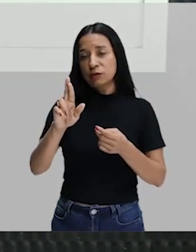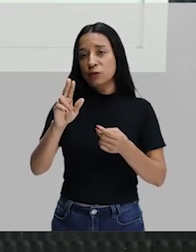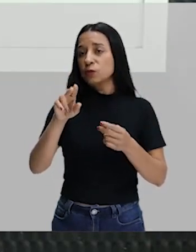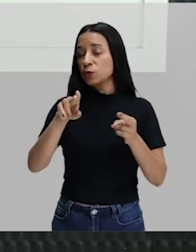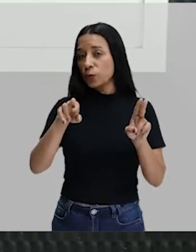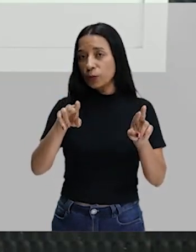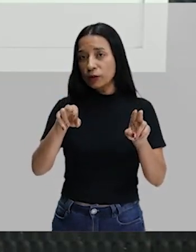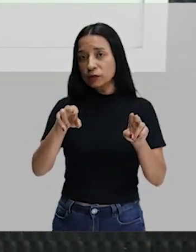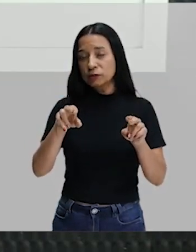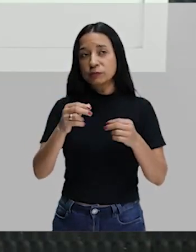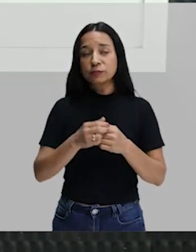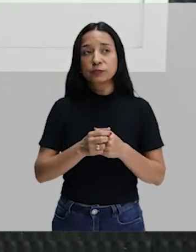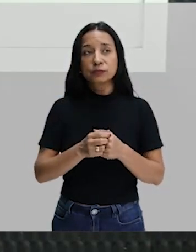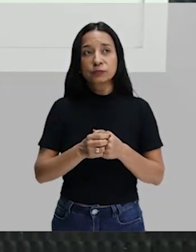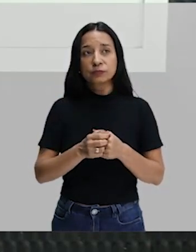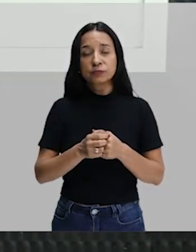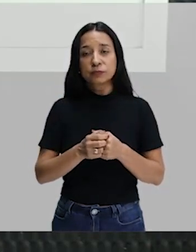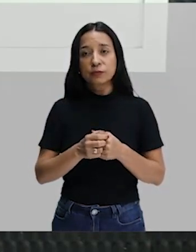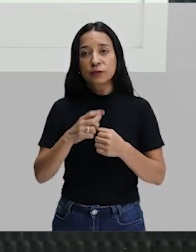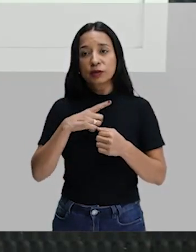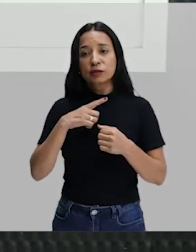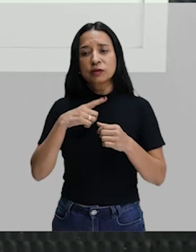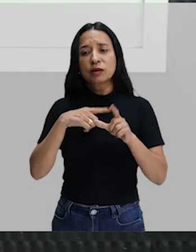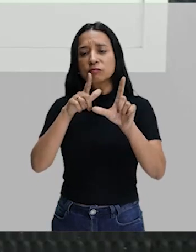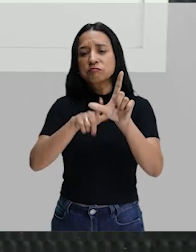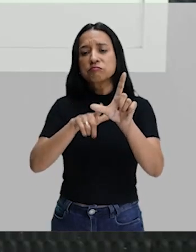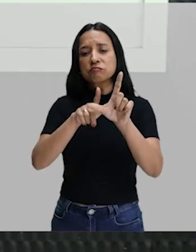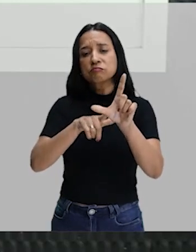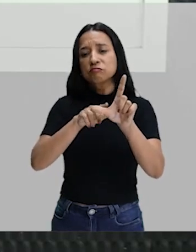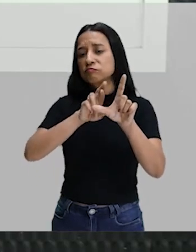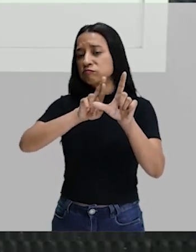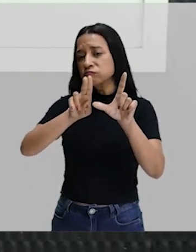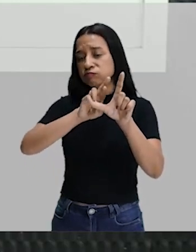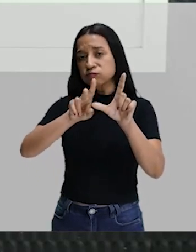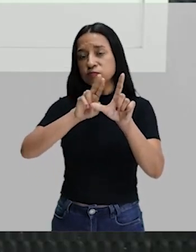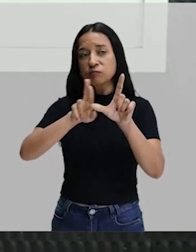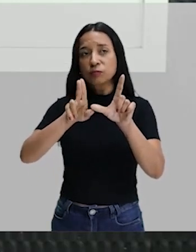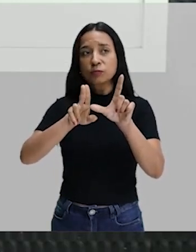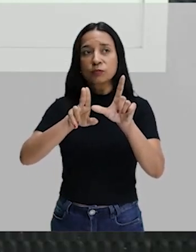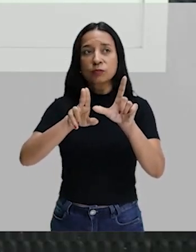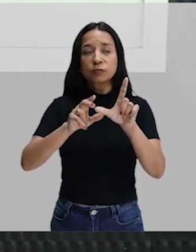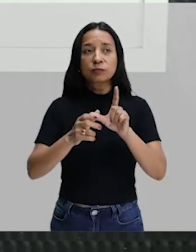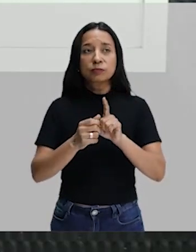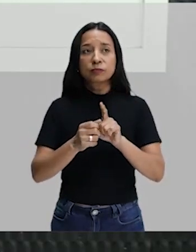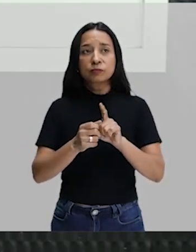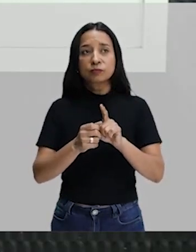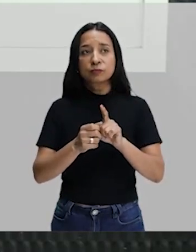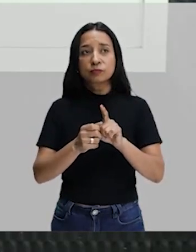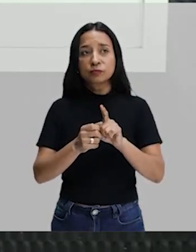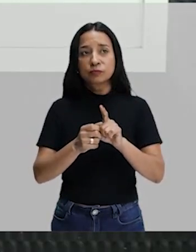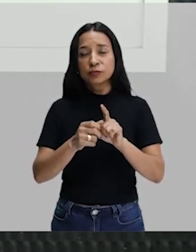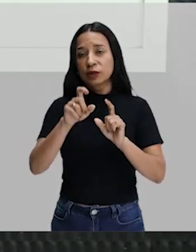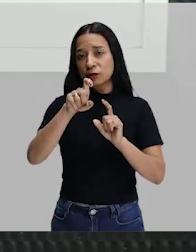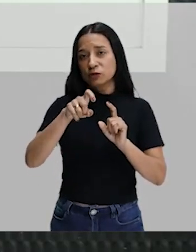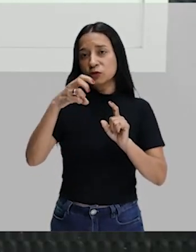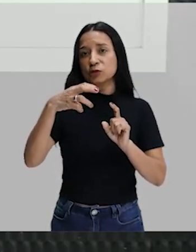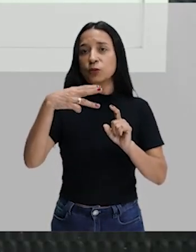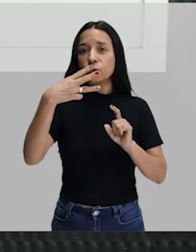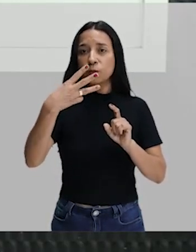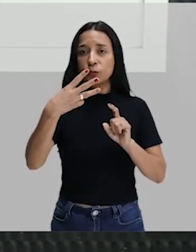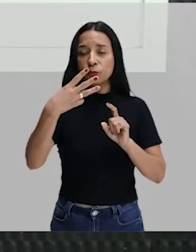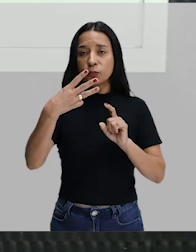o coeficiente, quem está do lado da variável, esse coeficiente aqui, ó, que é o coeficiente do x ao